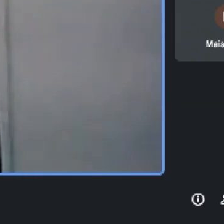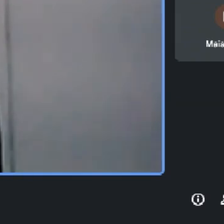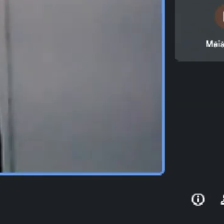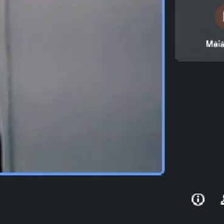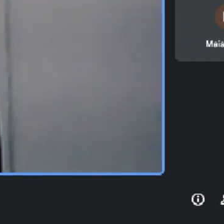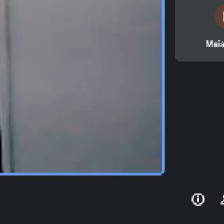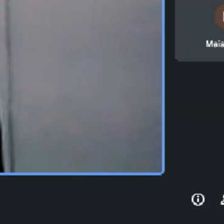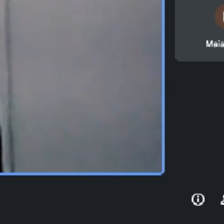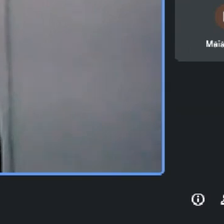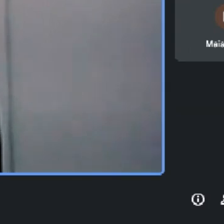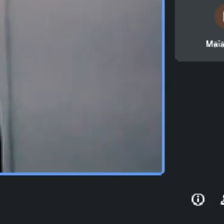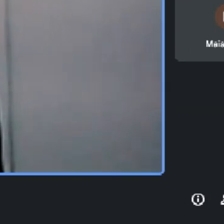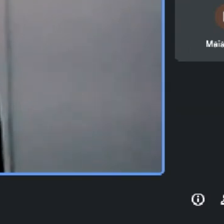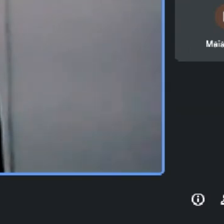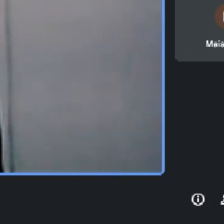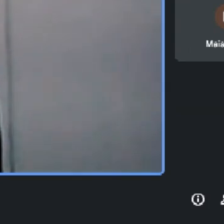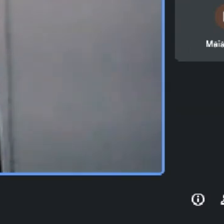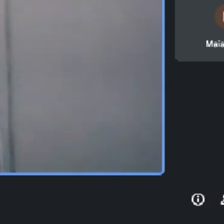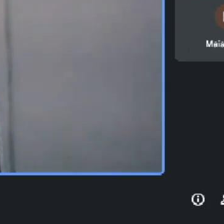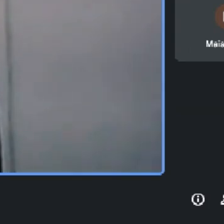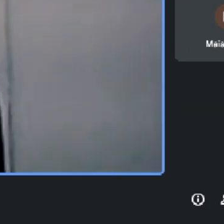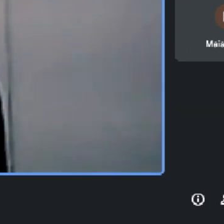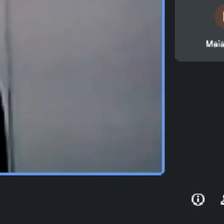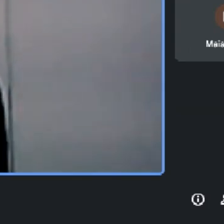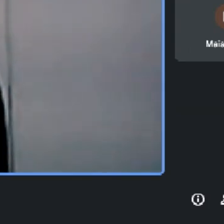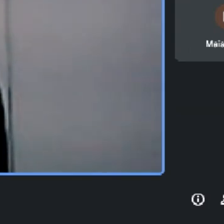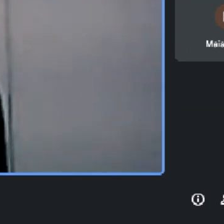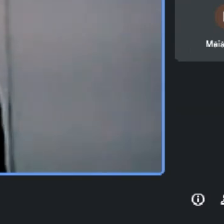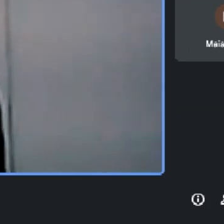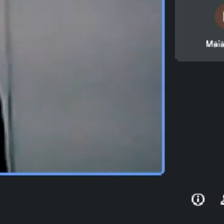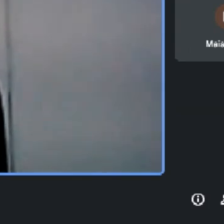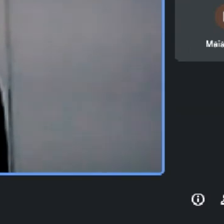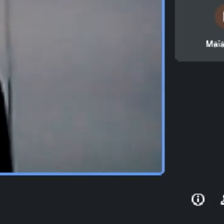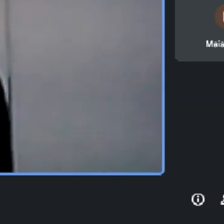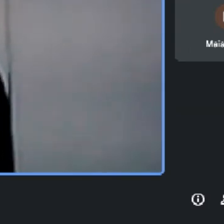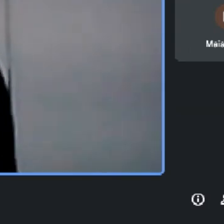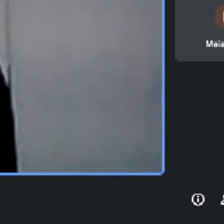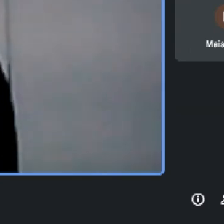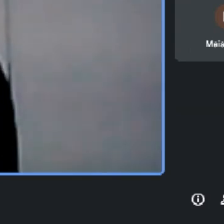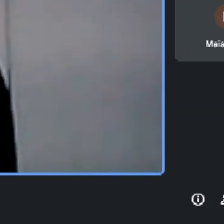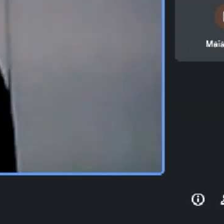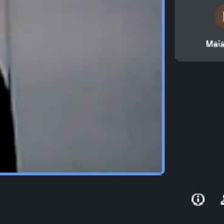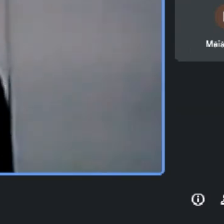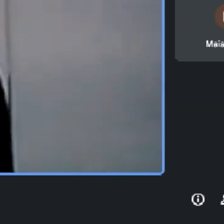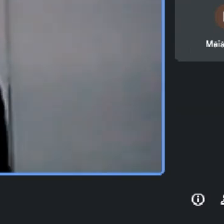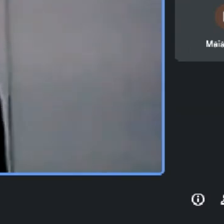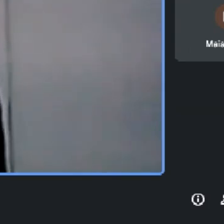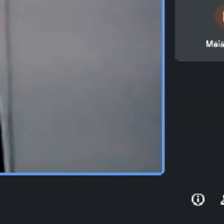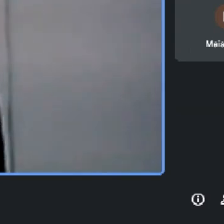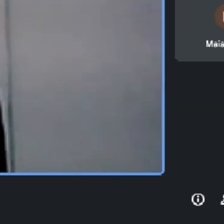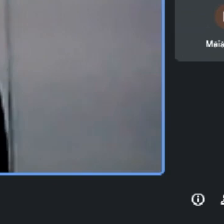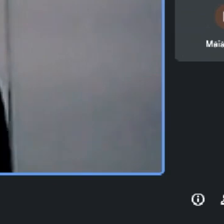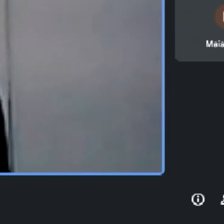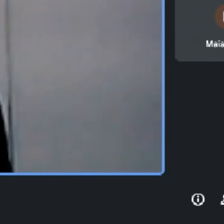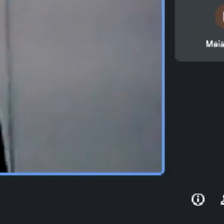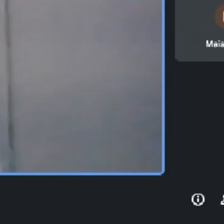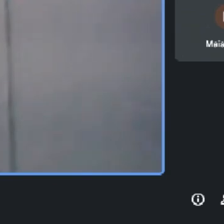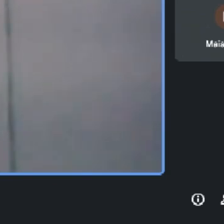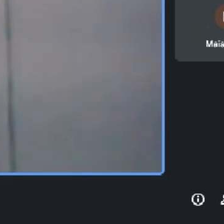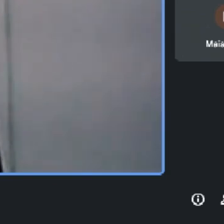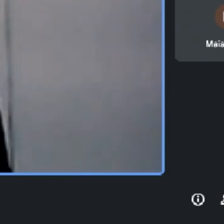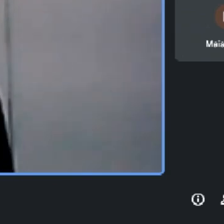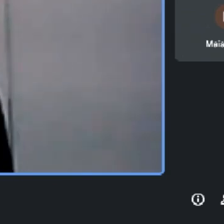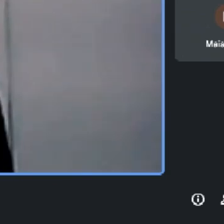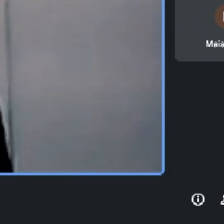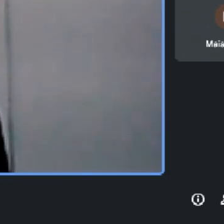que alterar o horário aqui e considerá-lo 11 horas e 30 minutos. O local de encontro, na rua Flávio Sampaio